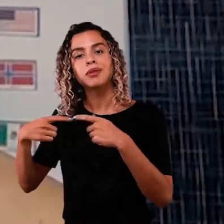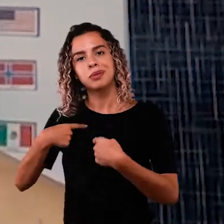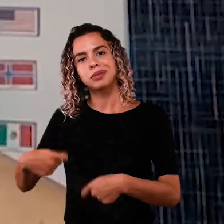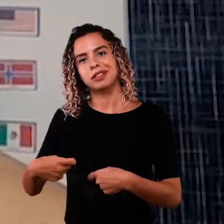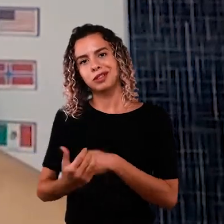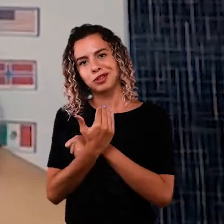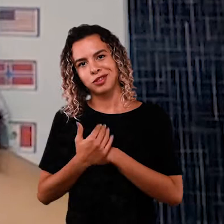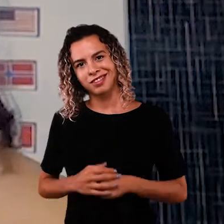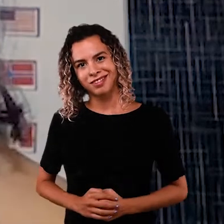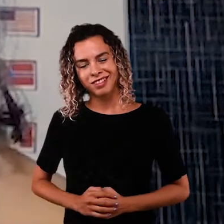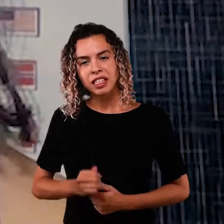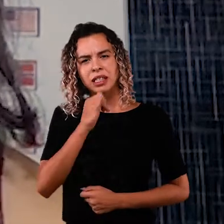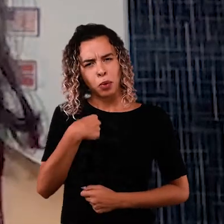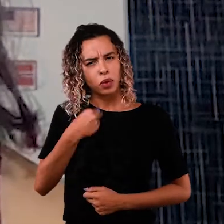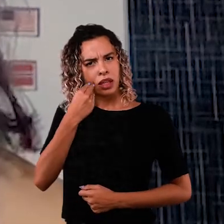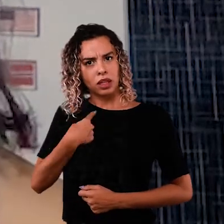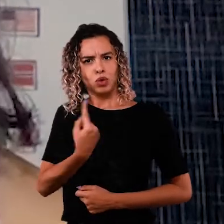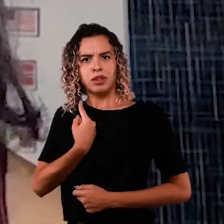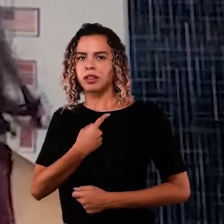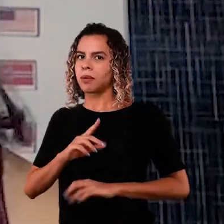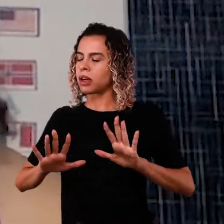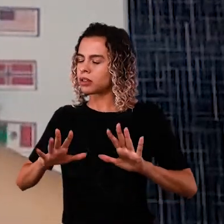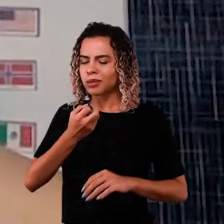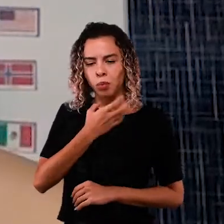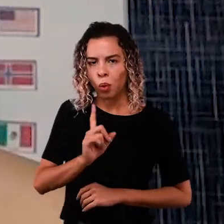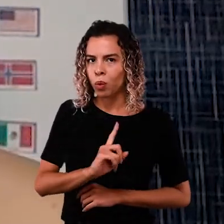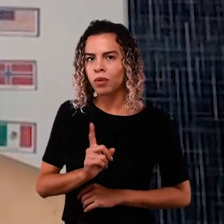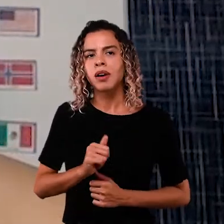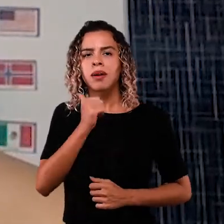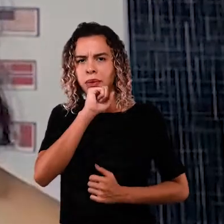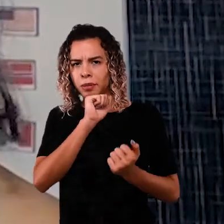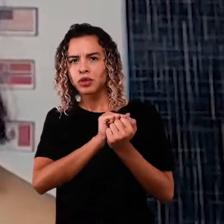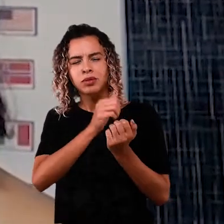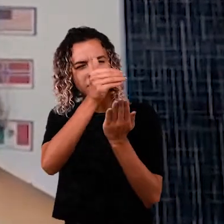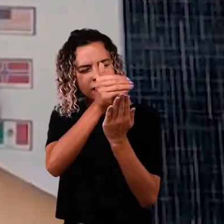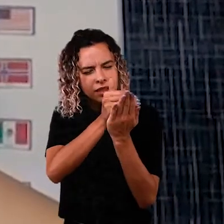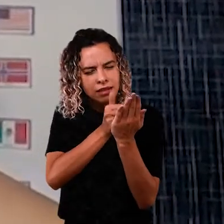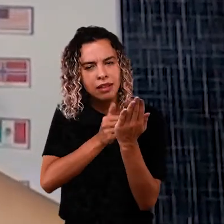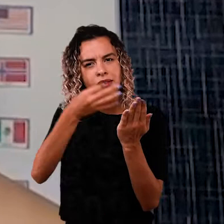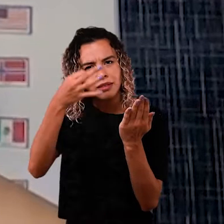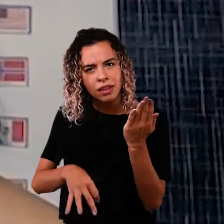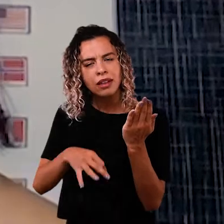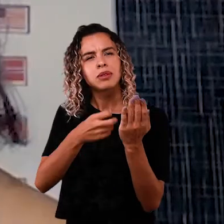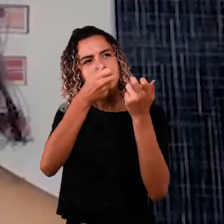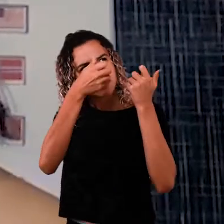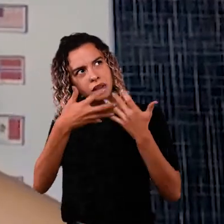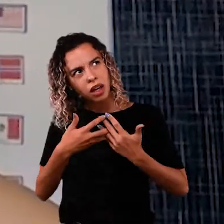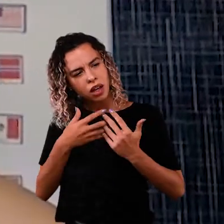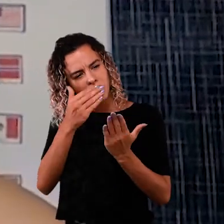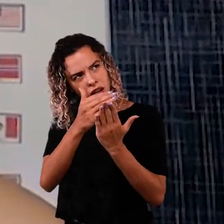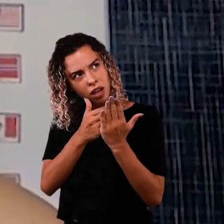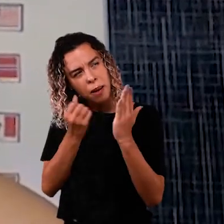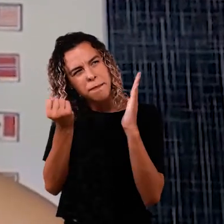mercado, preciso. Eu já tentei sozinha e não é uma experiência legal. minha mãe tem que fazer uma lista exata para mim,